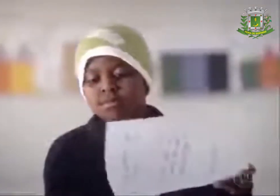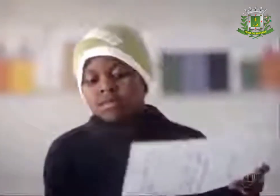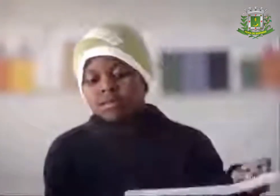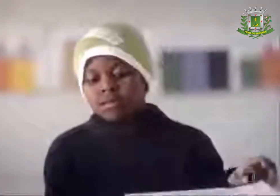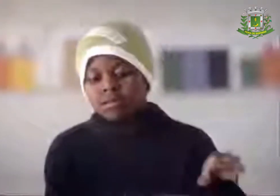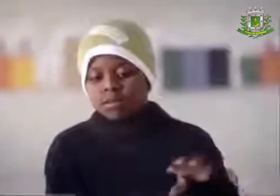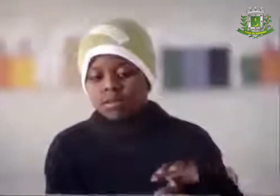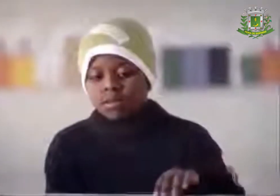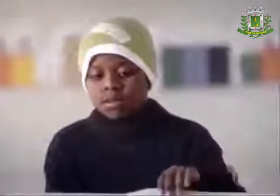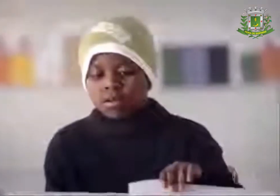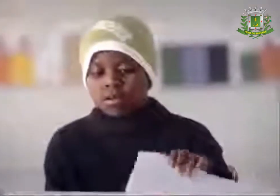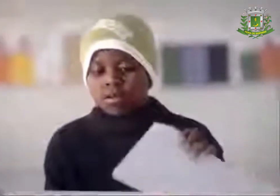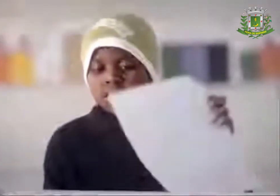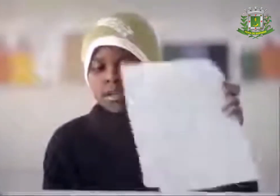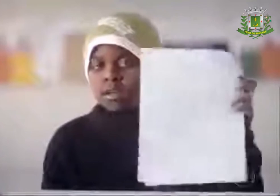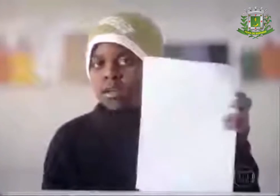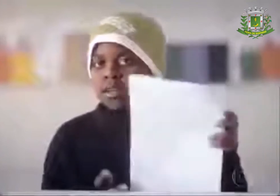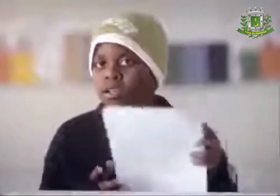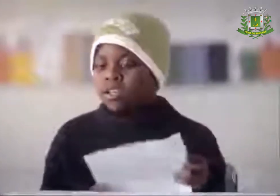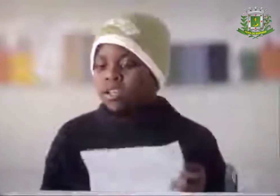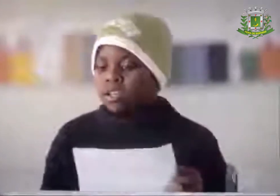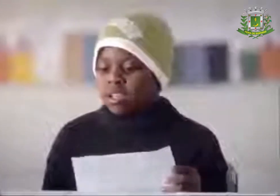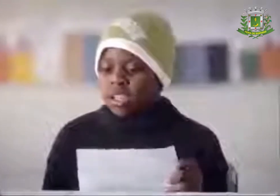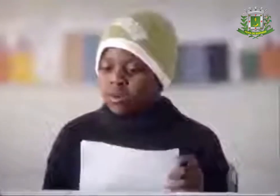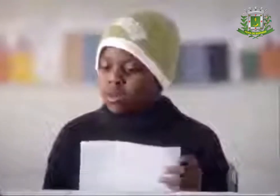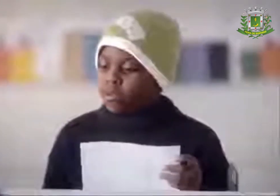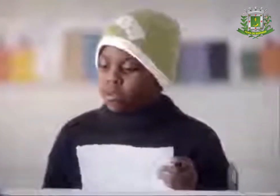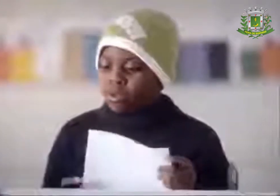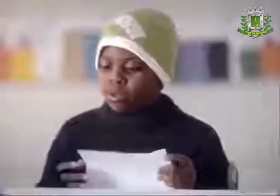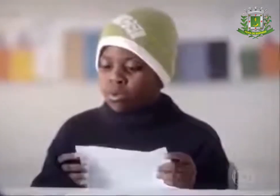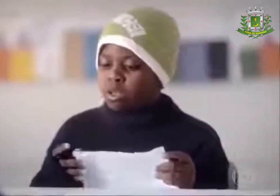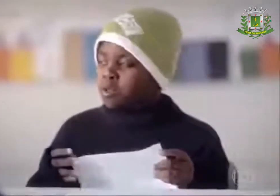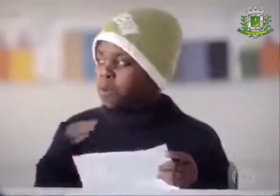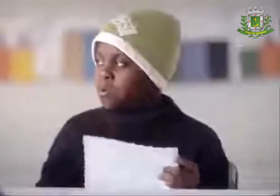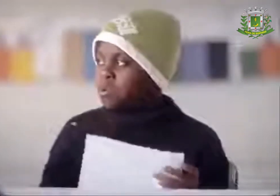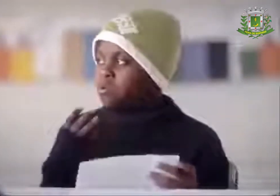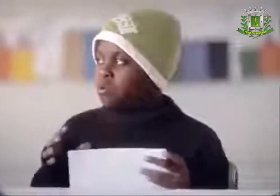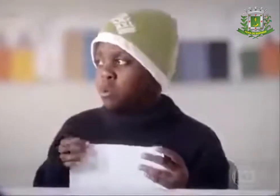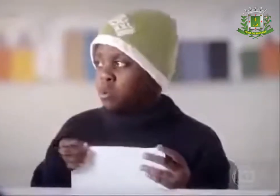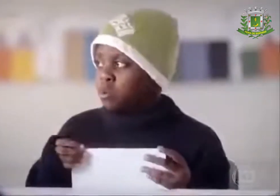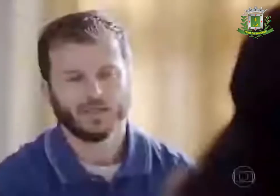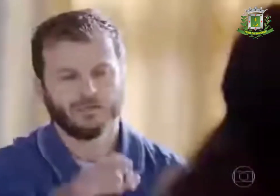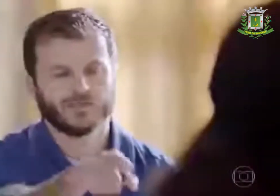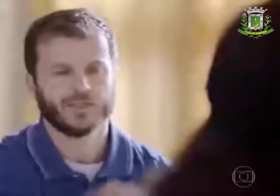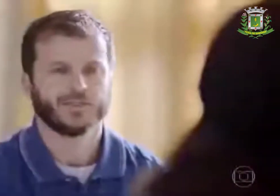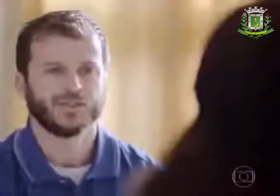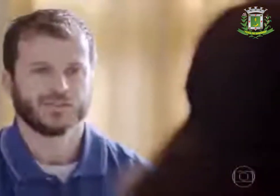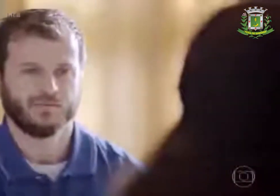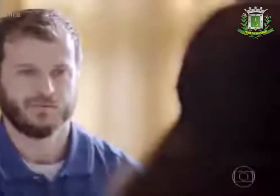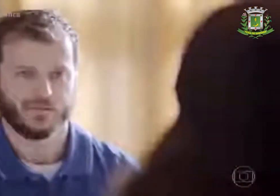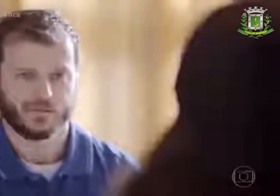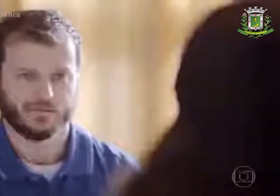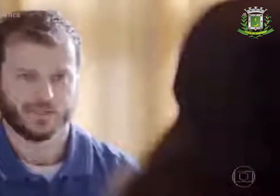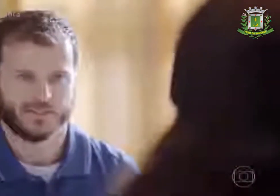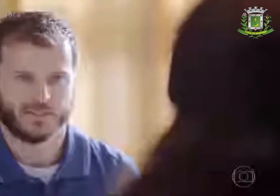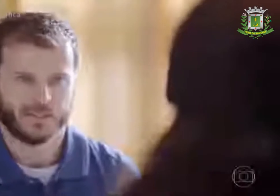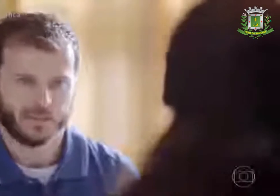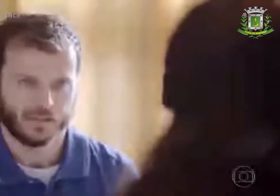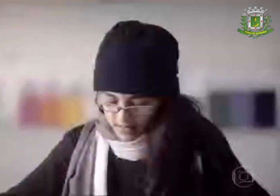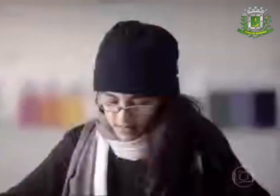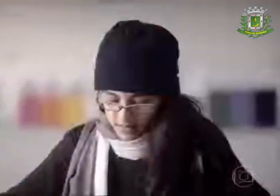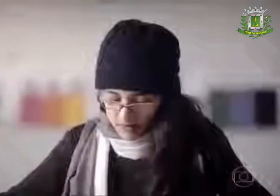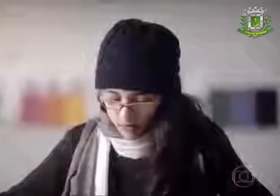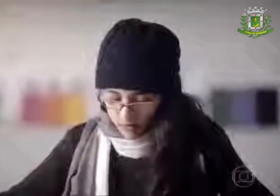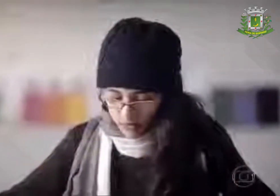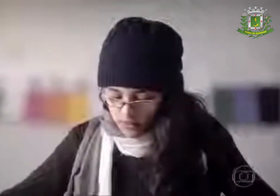Como é que tu se sente dizendo isso pra ela? Eu sinto que eu tô sendo preconceituoso. Quem você acha que escreveu essas frases?